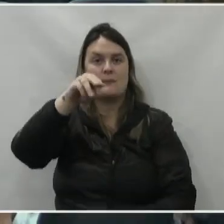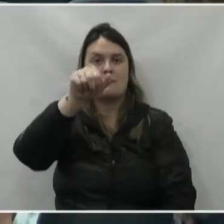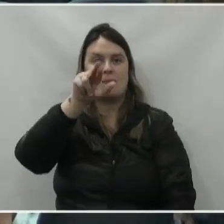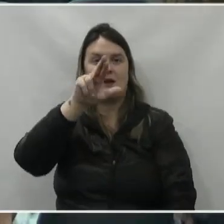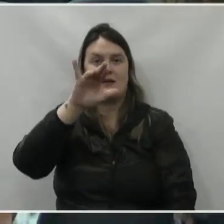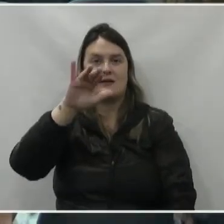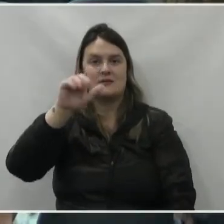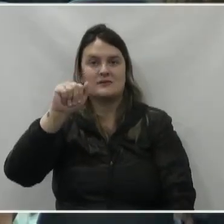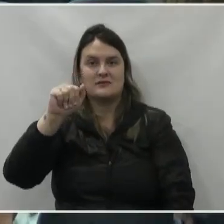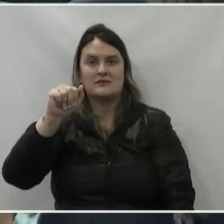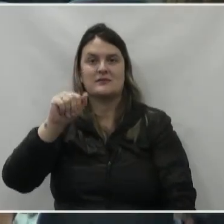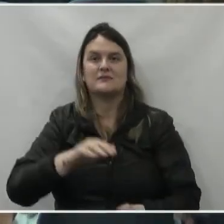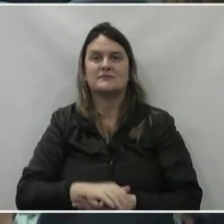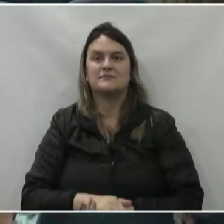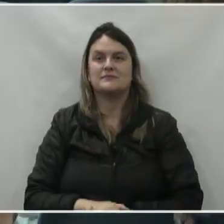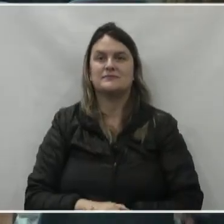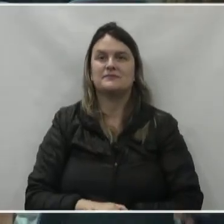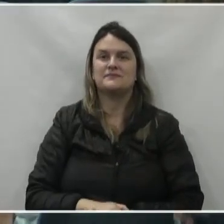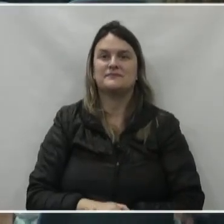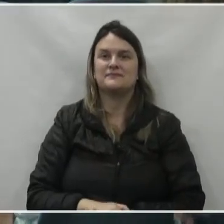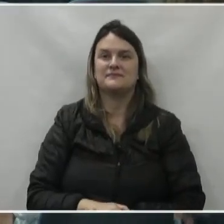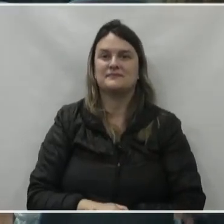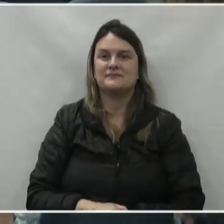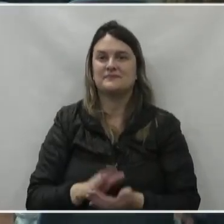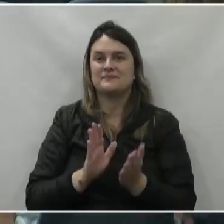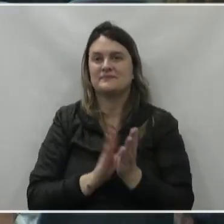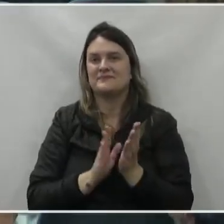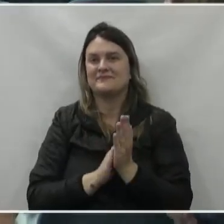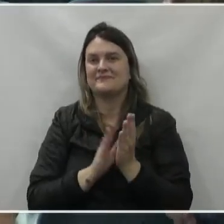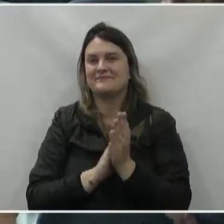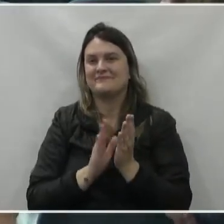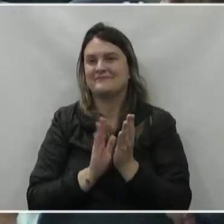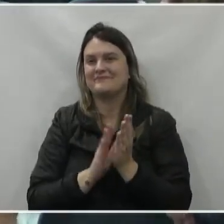Márcia Salete Raumann Gonçalves.